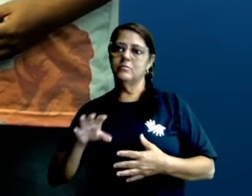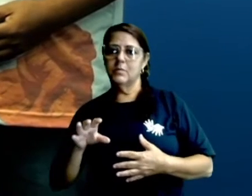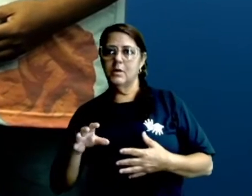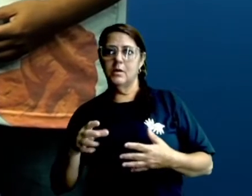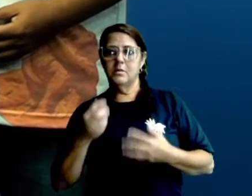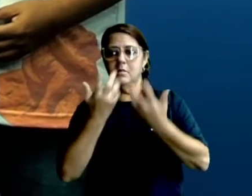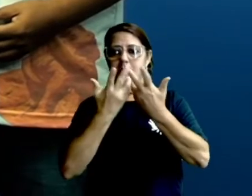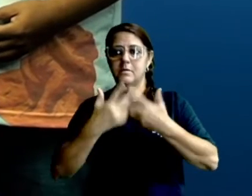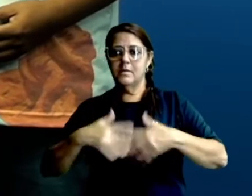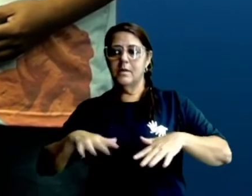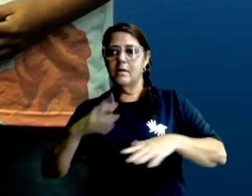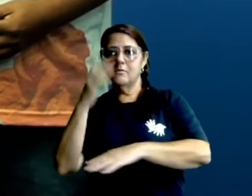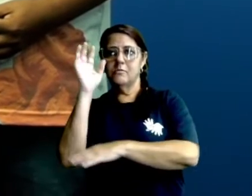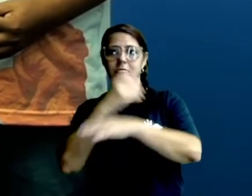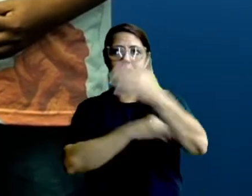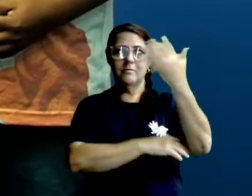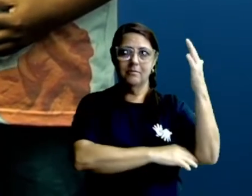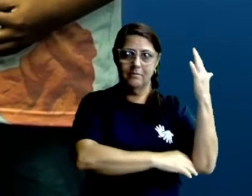meios naturais.